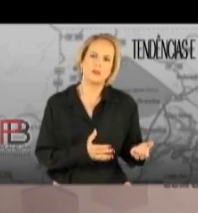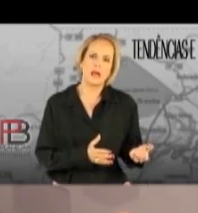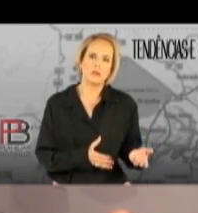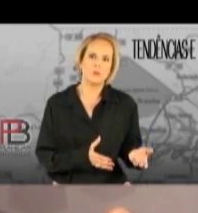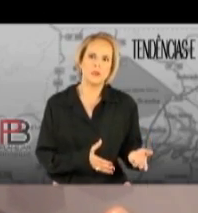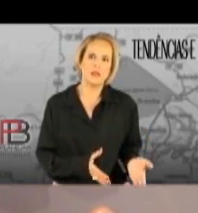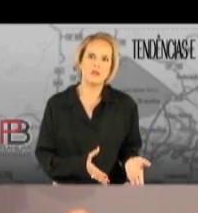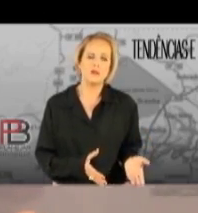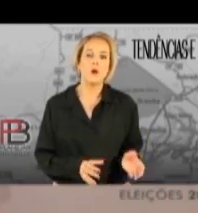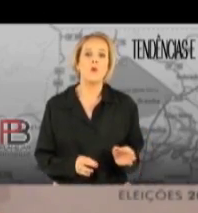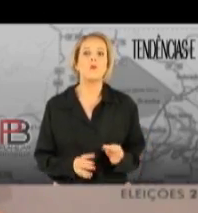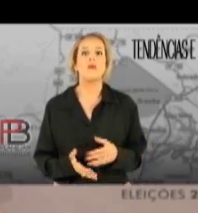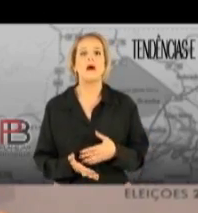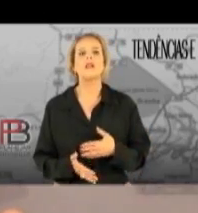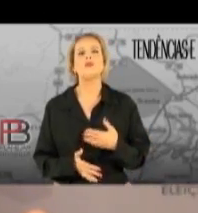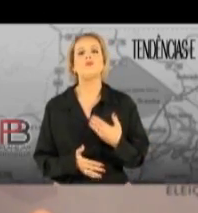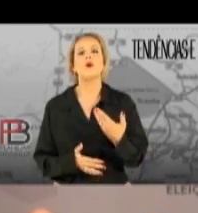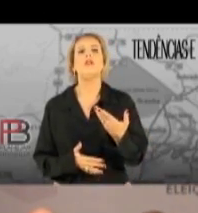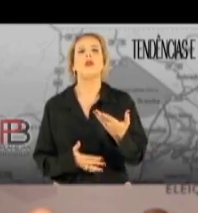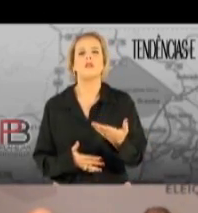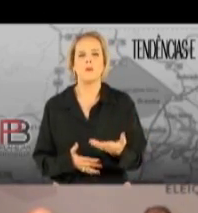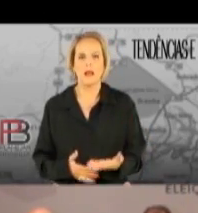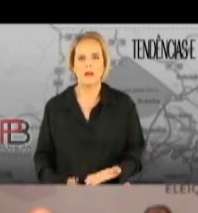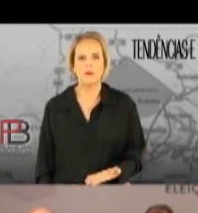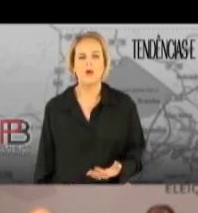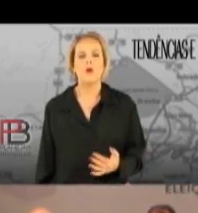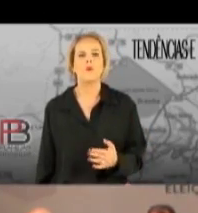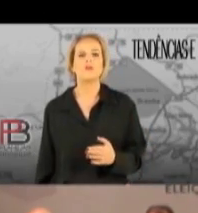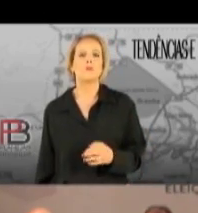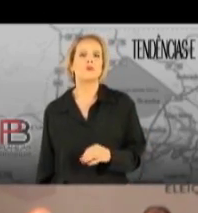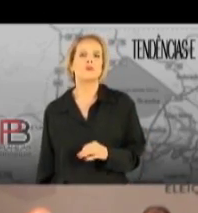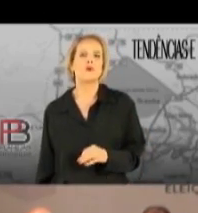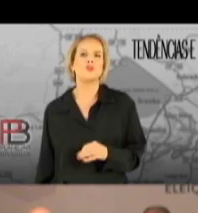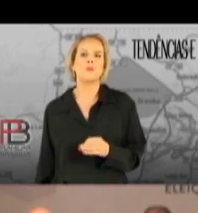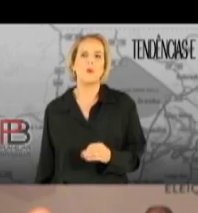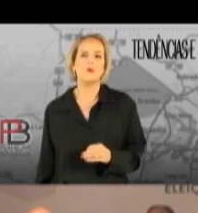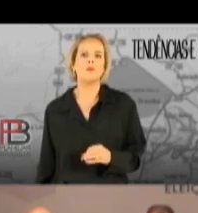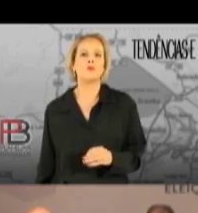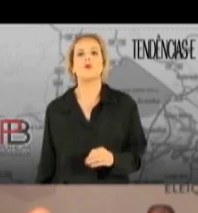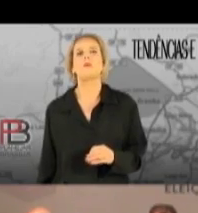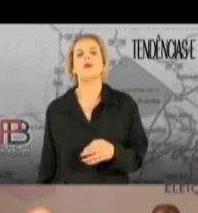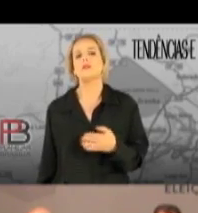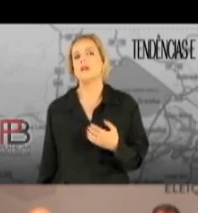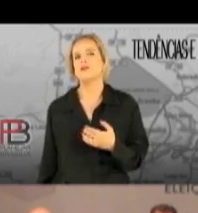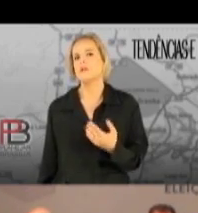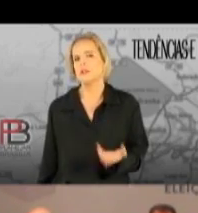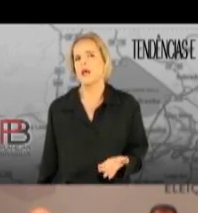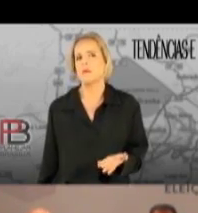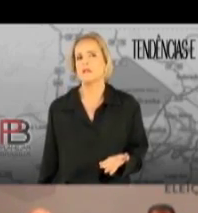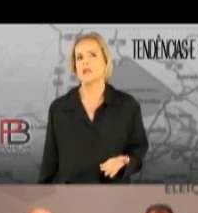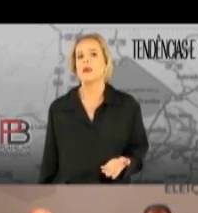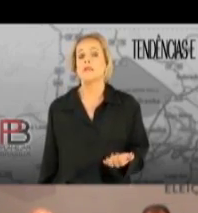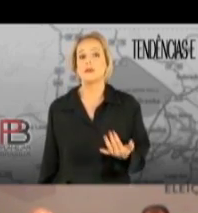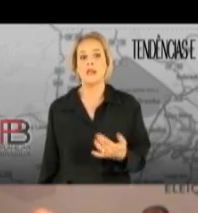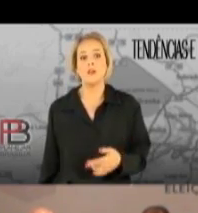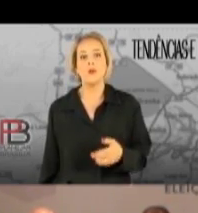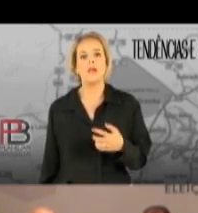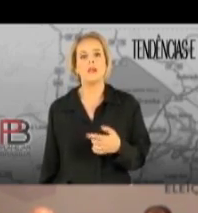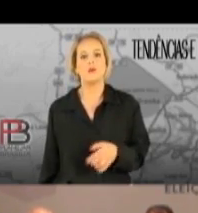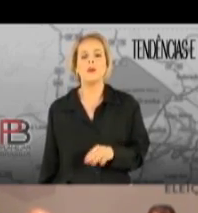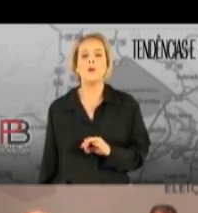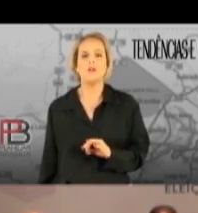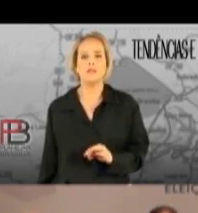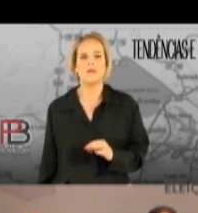dos candidatos presentes, o debate foi retomado, com exposições de pontos sobre o restante dos temas,